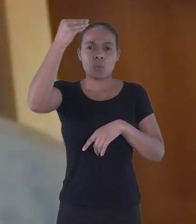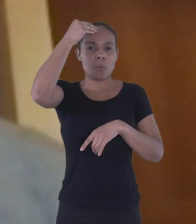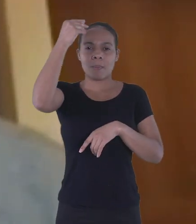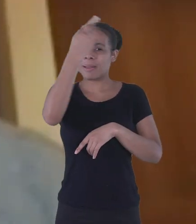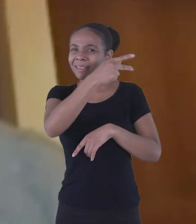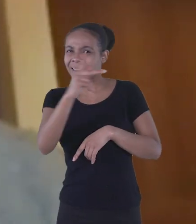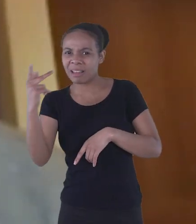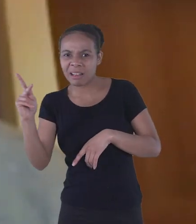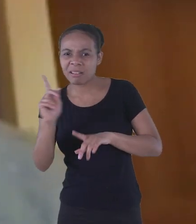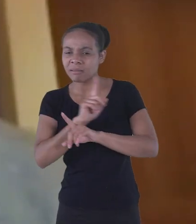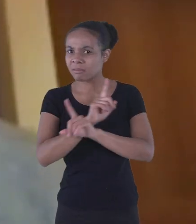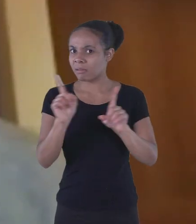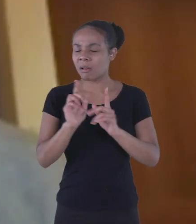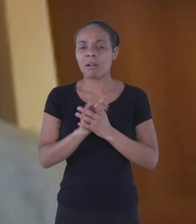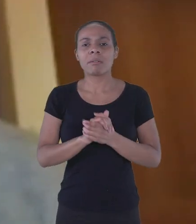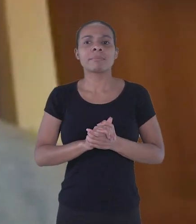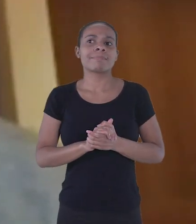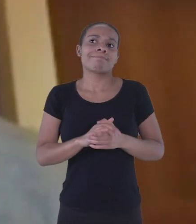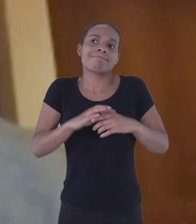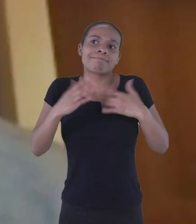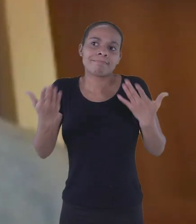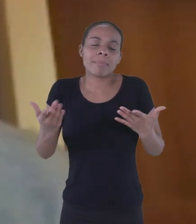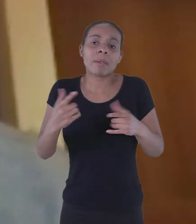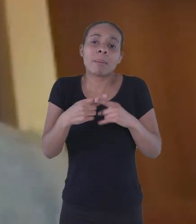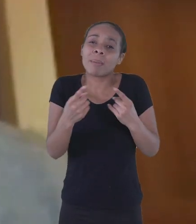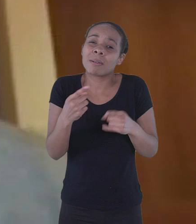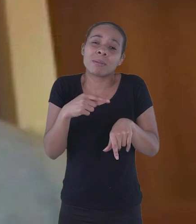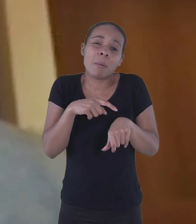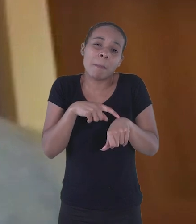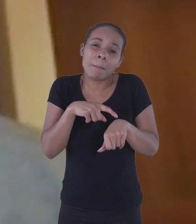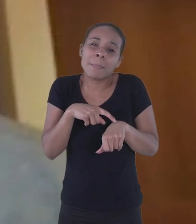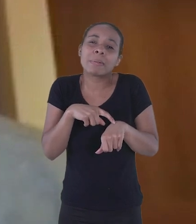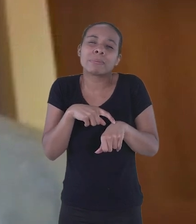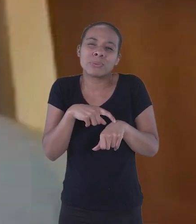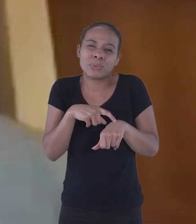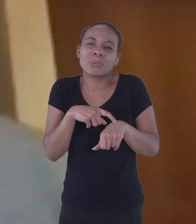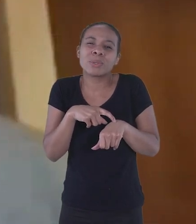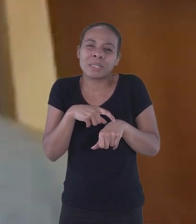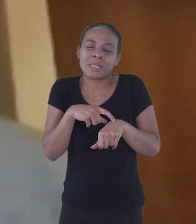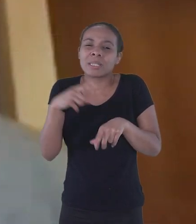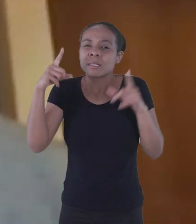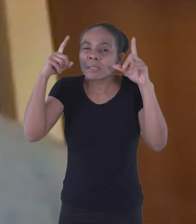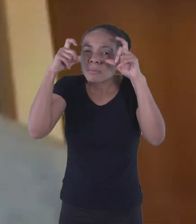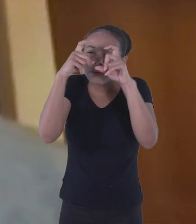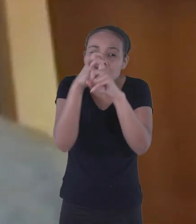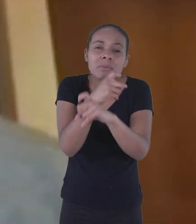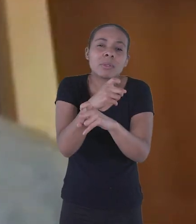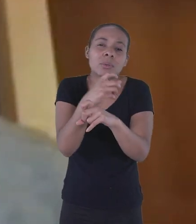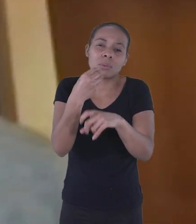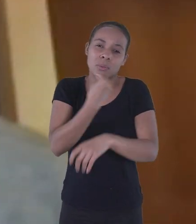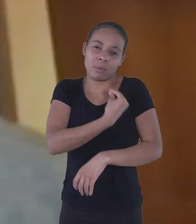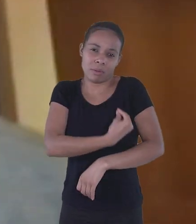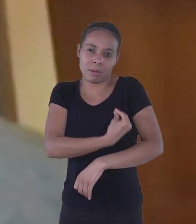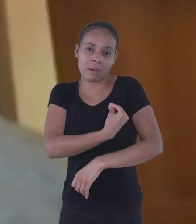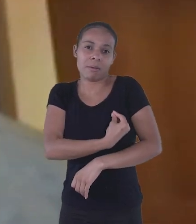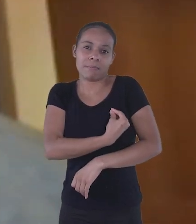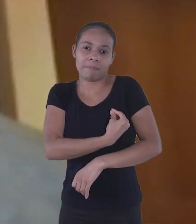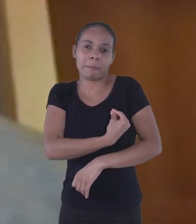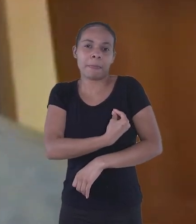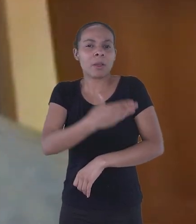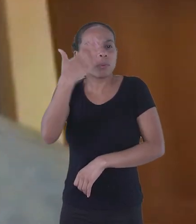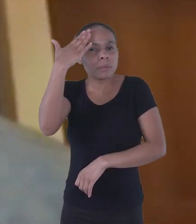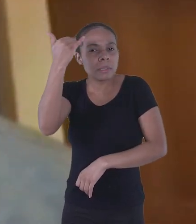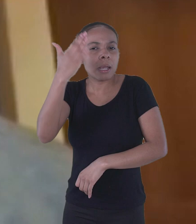tão trágica na sua vida, uma falta. Ele obedeceu ao pai dele em busca